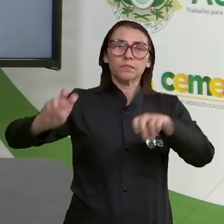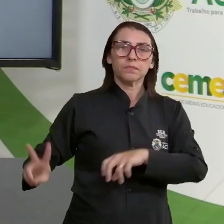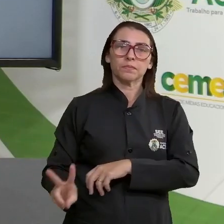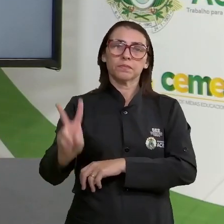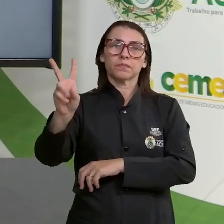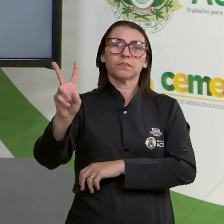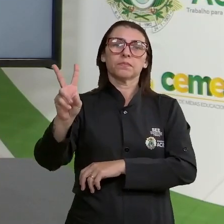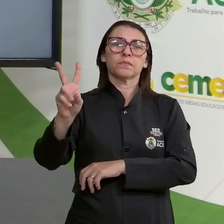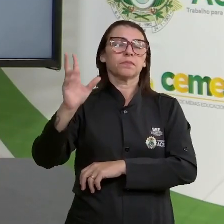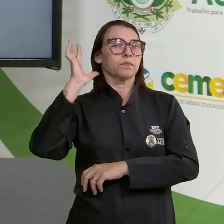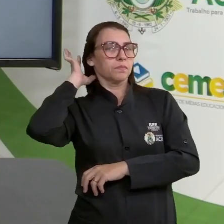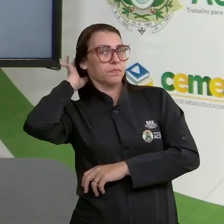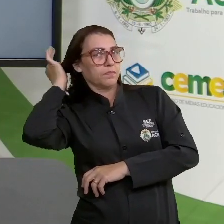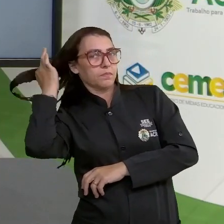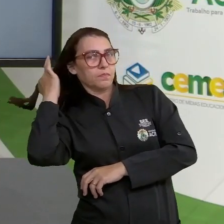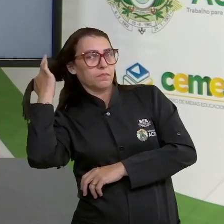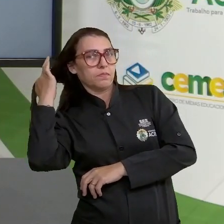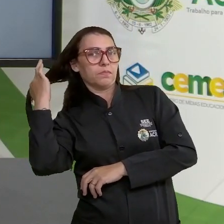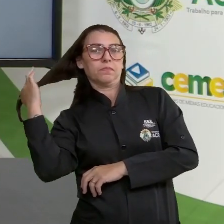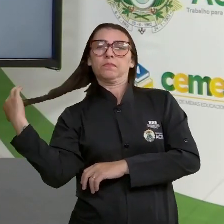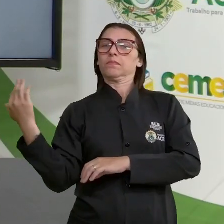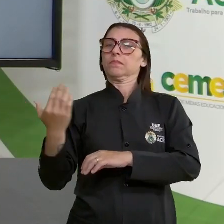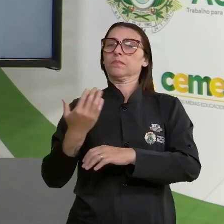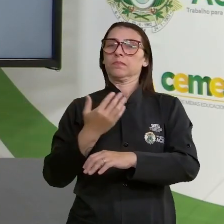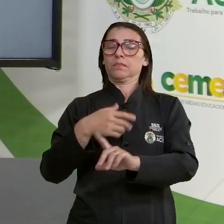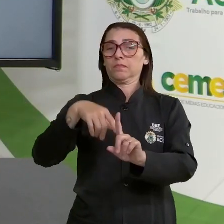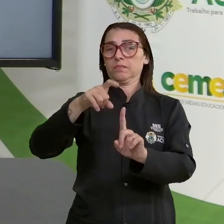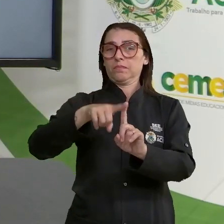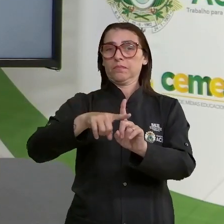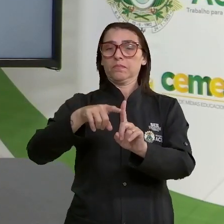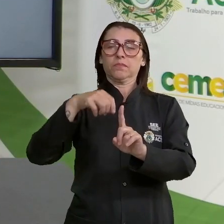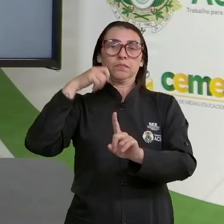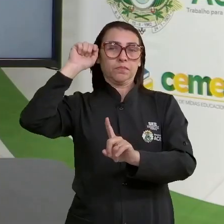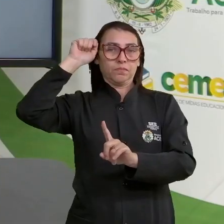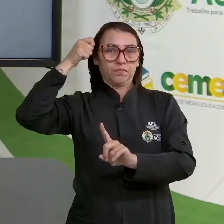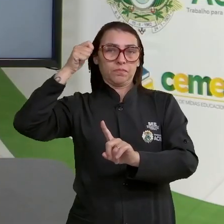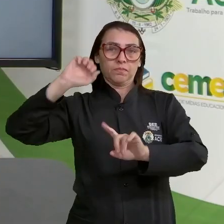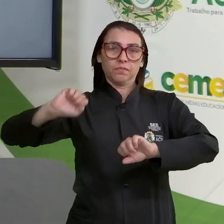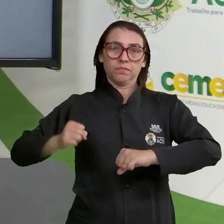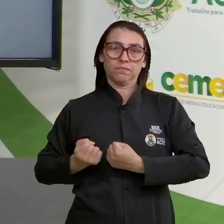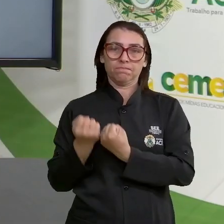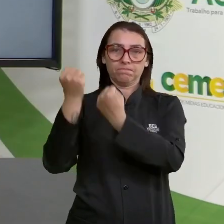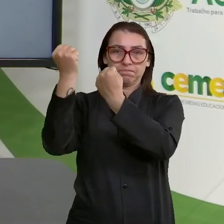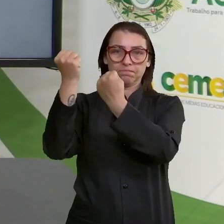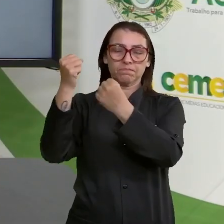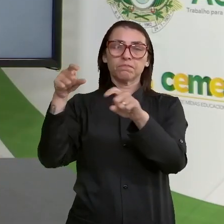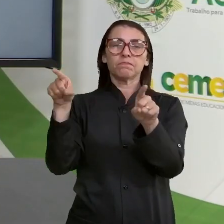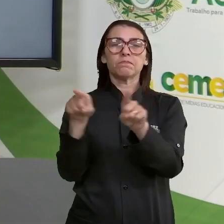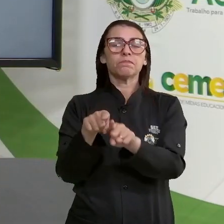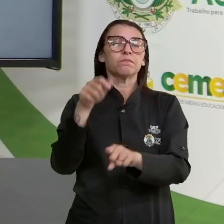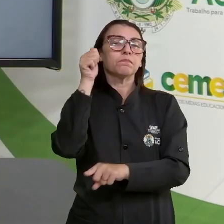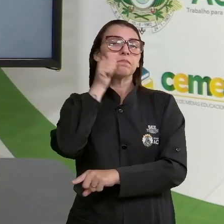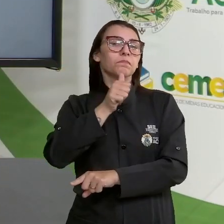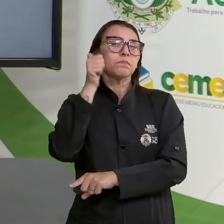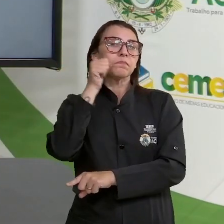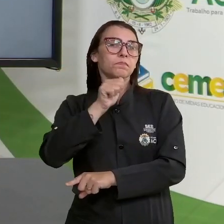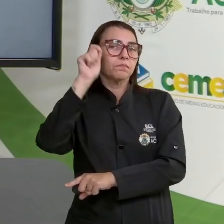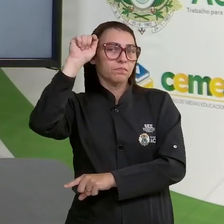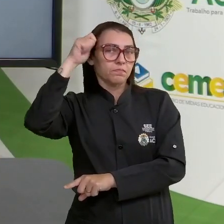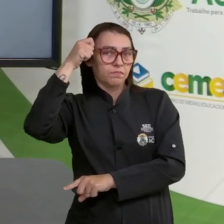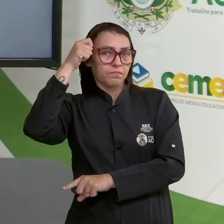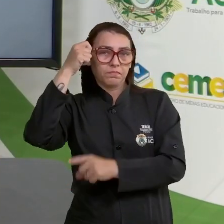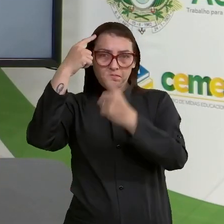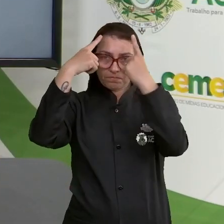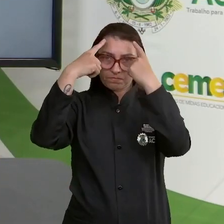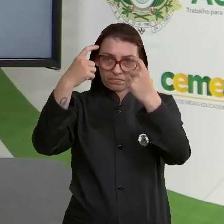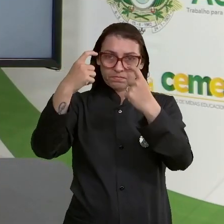valorização dos cabelos e traços negros, a força, né, da mulher negra, a